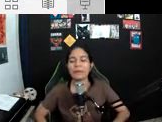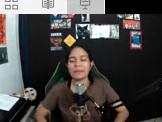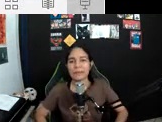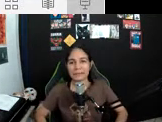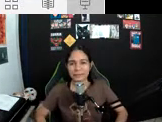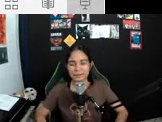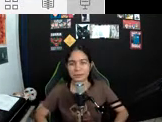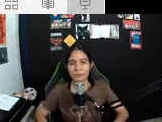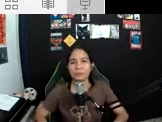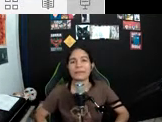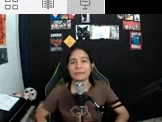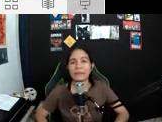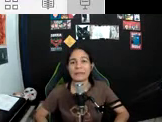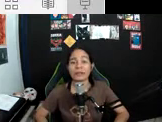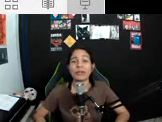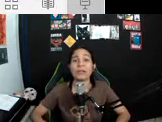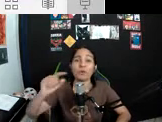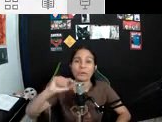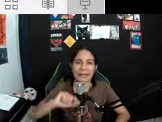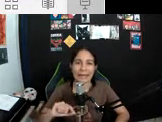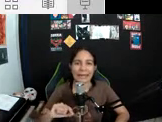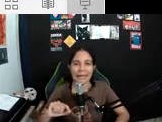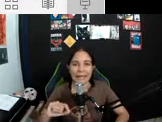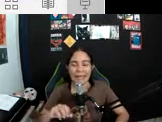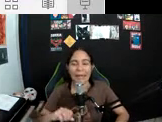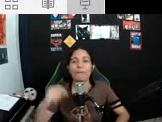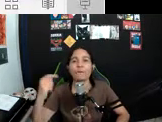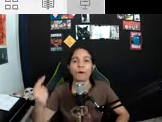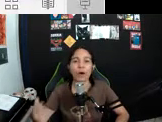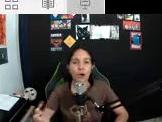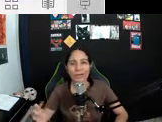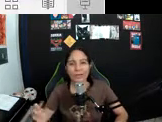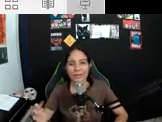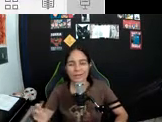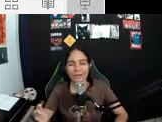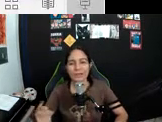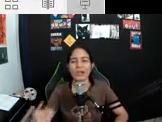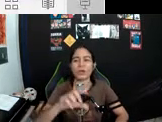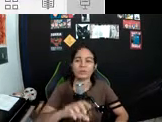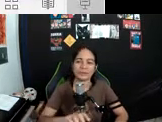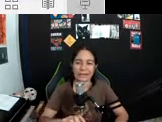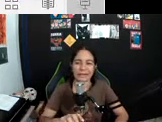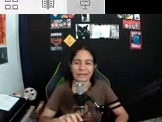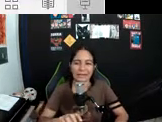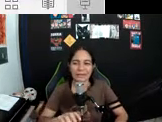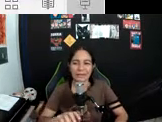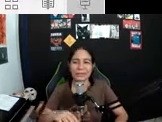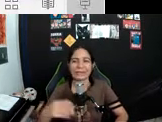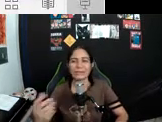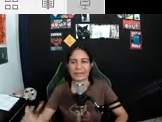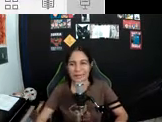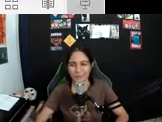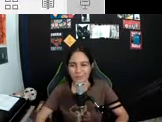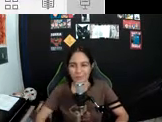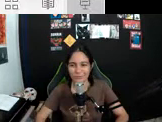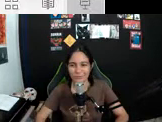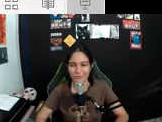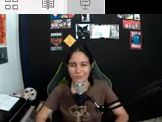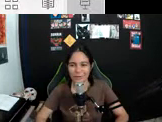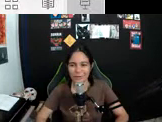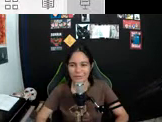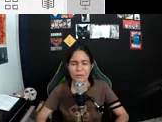Houve uma intenção do presidente de mudar a forma de contar os